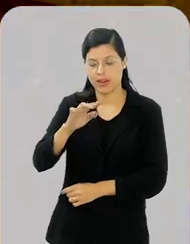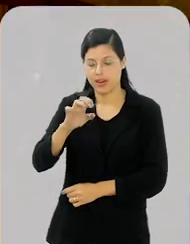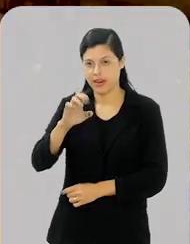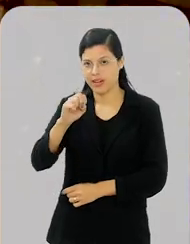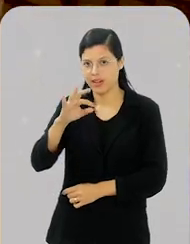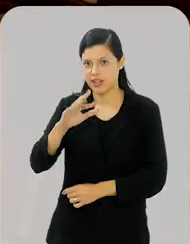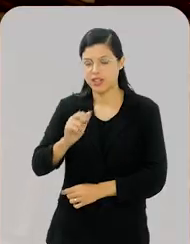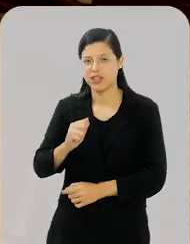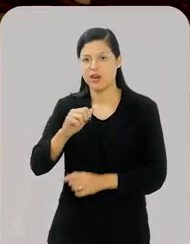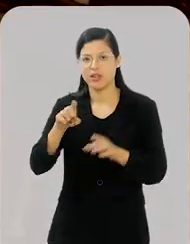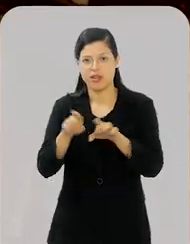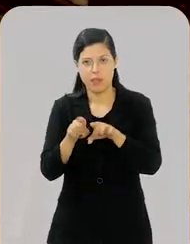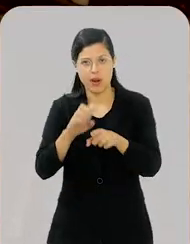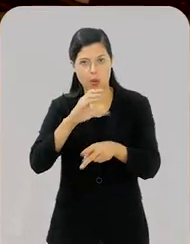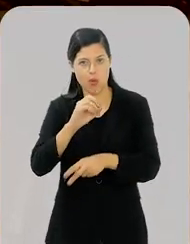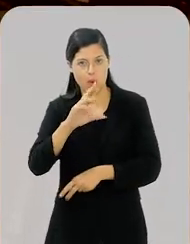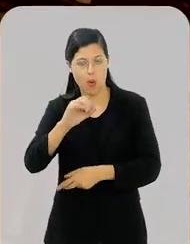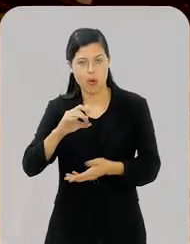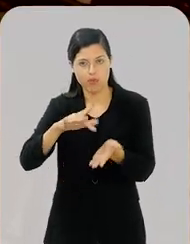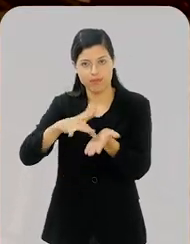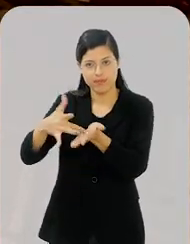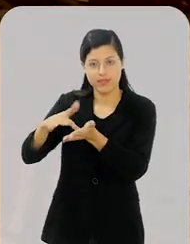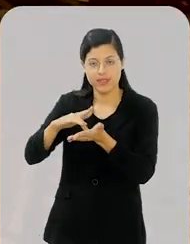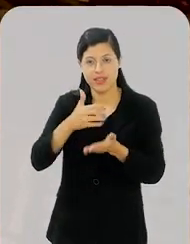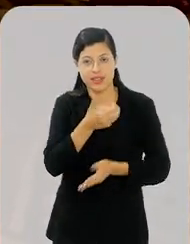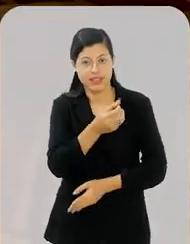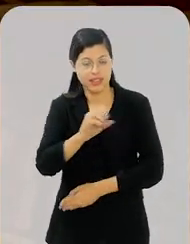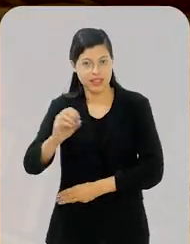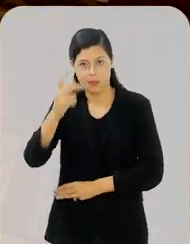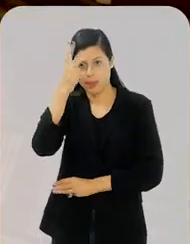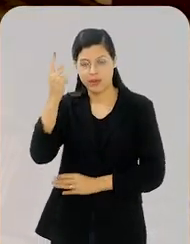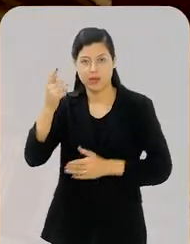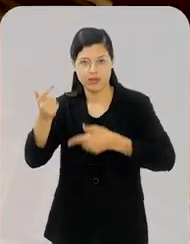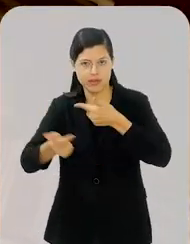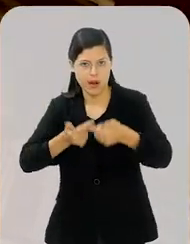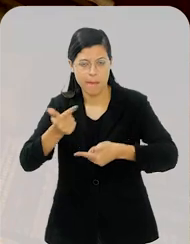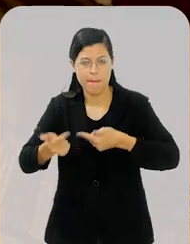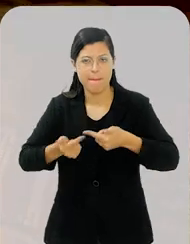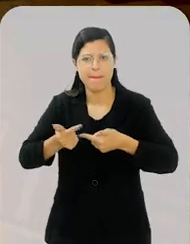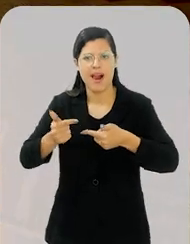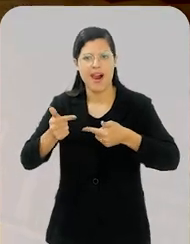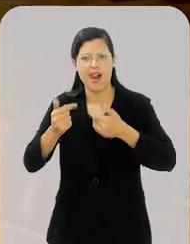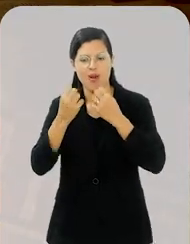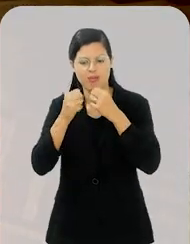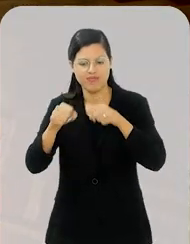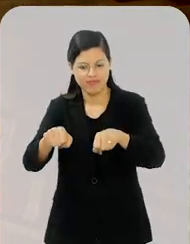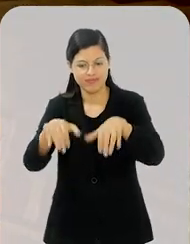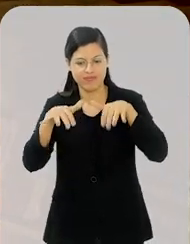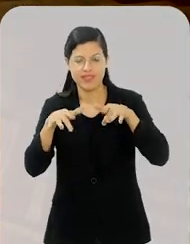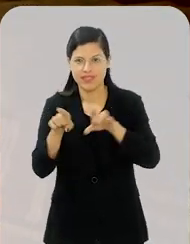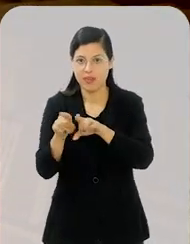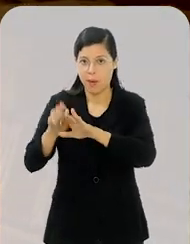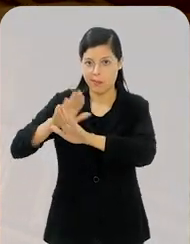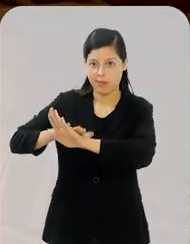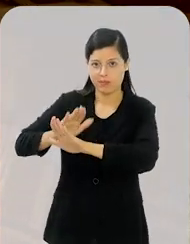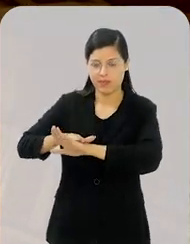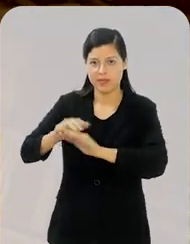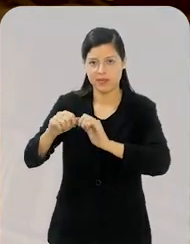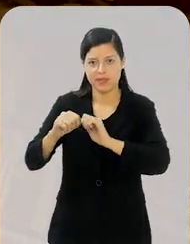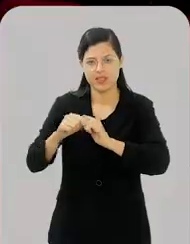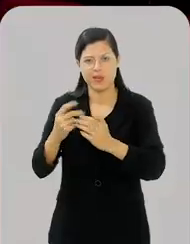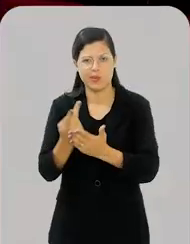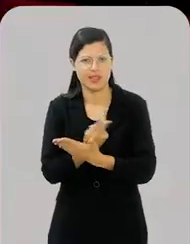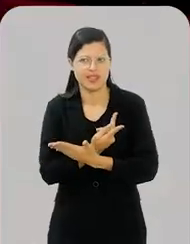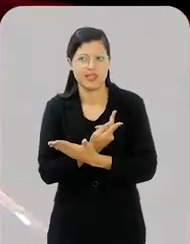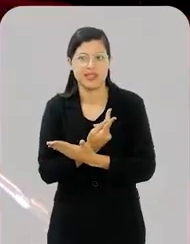e balé. Ao todo, 600 pessoas trabalham, no palco e atrás dele, para fazer o espetáculo